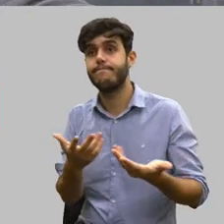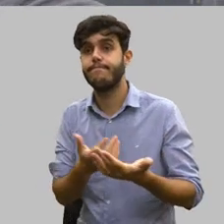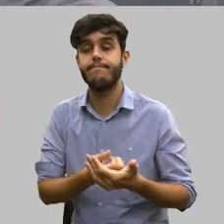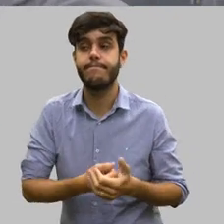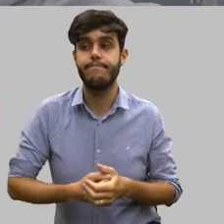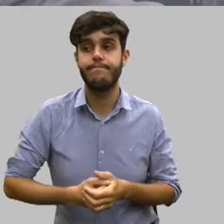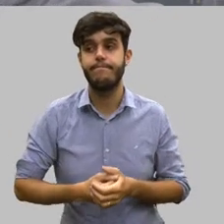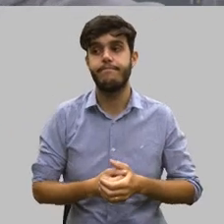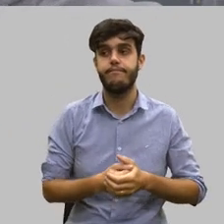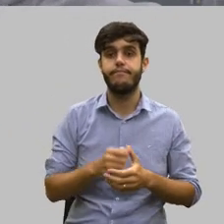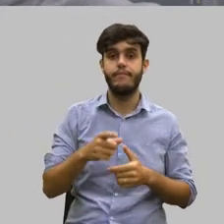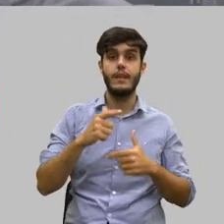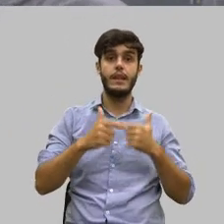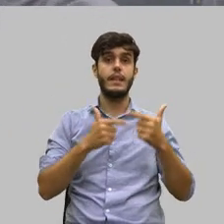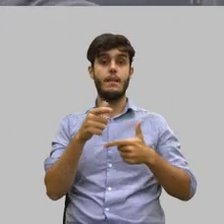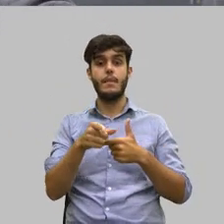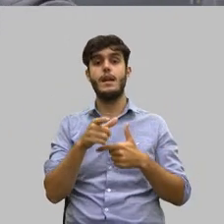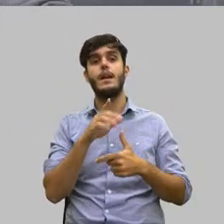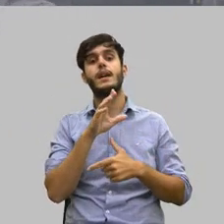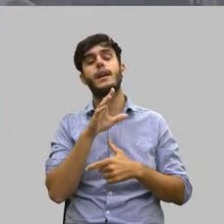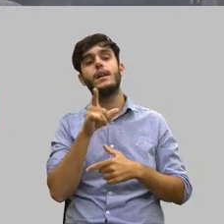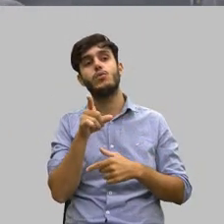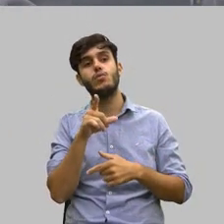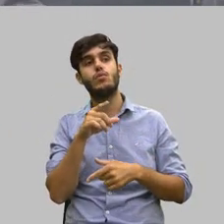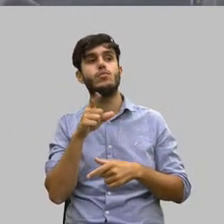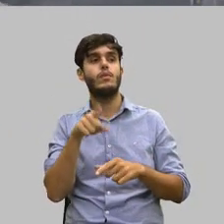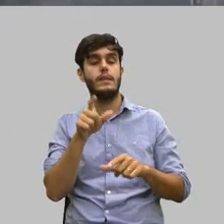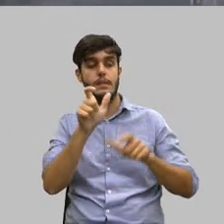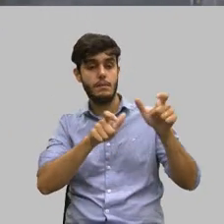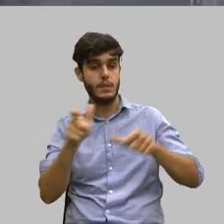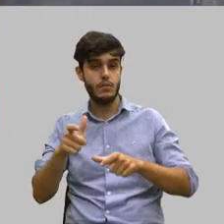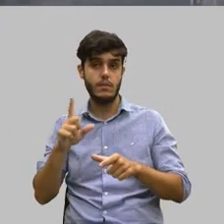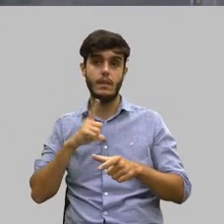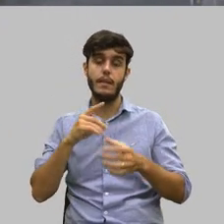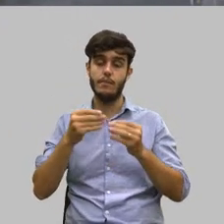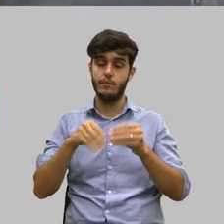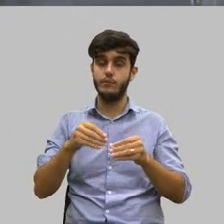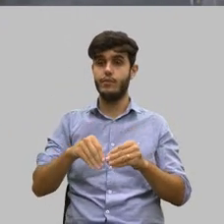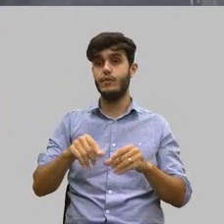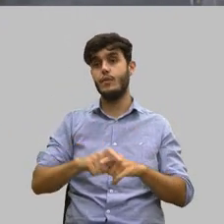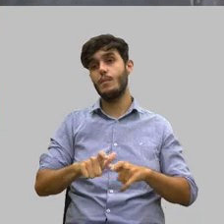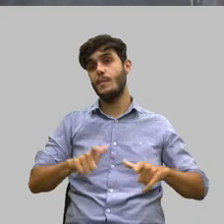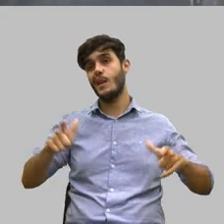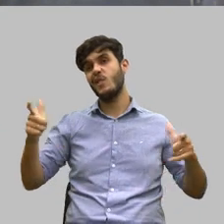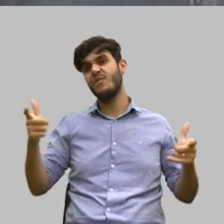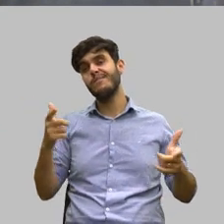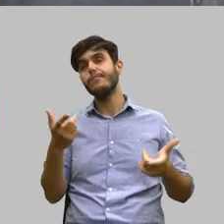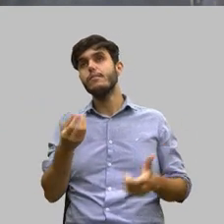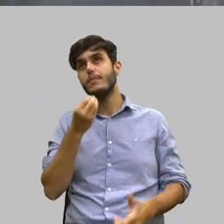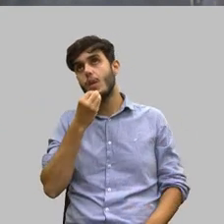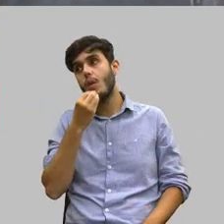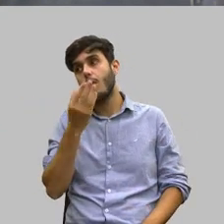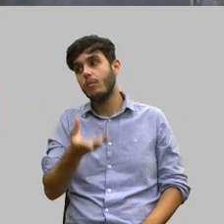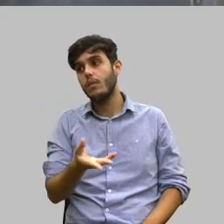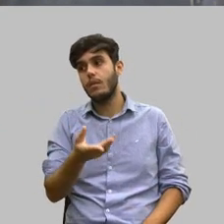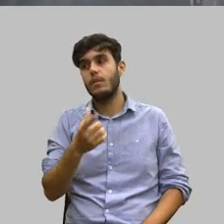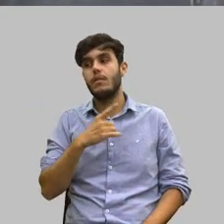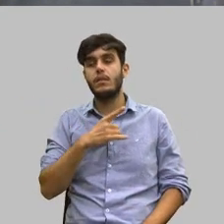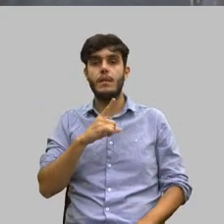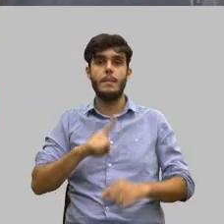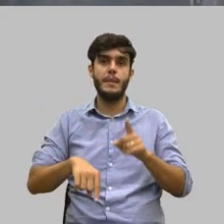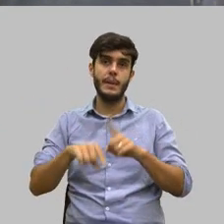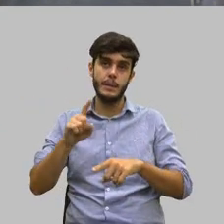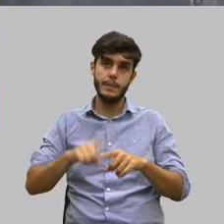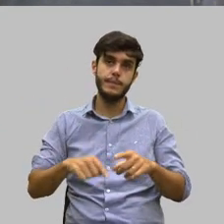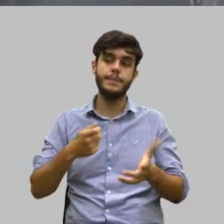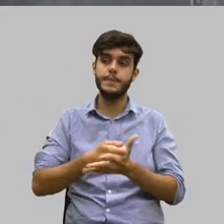serviço paraa população nós temos um déficit muito maior e Isso é óbvio tem sido objeto de muita insistência e